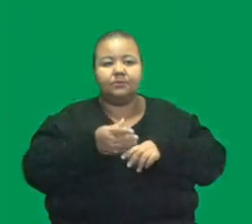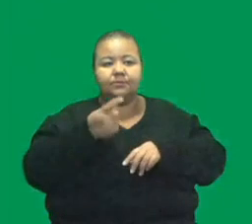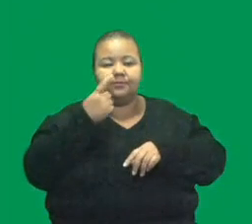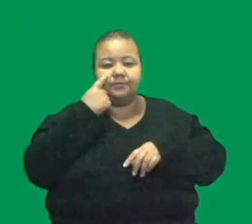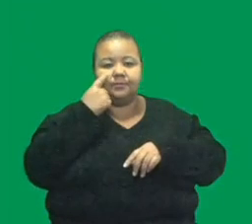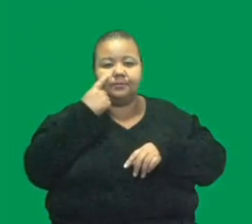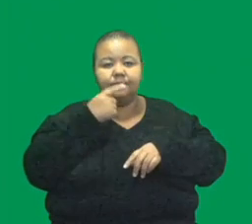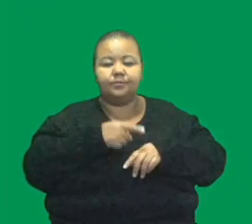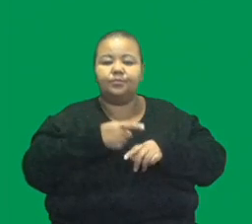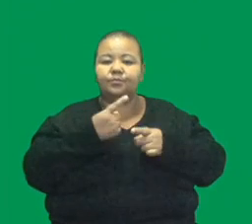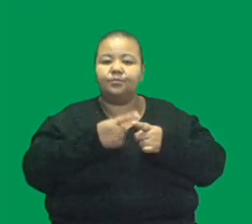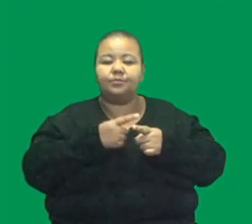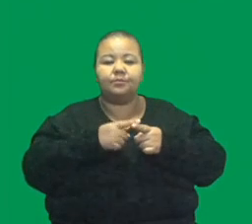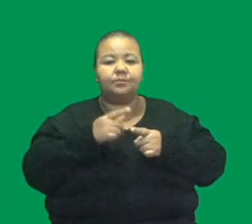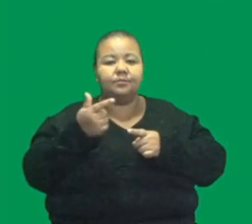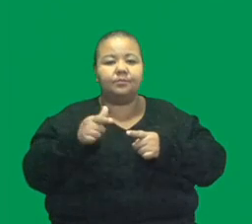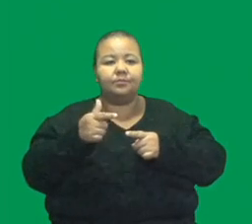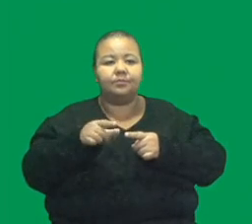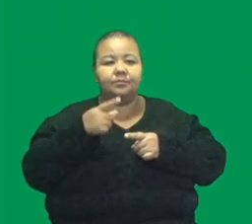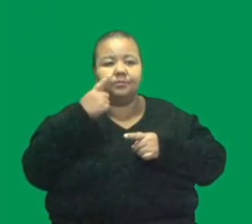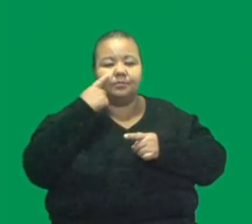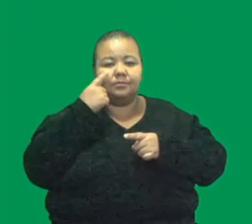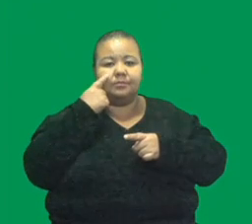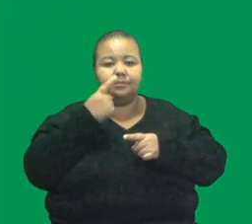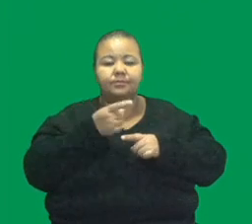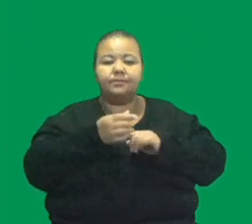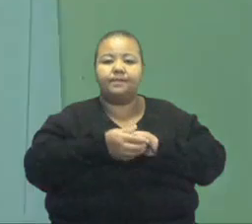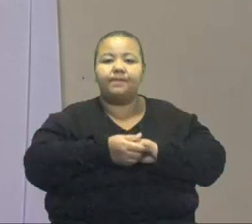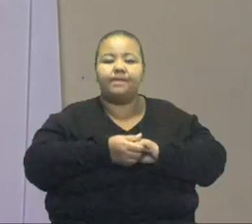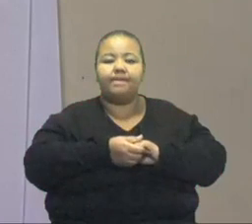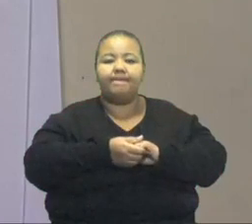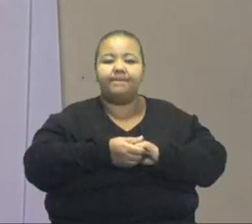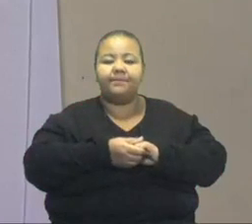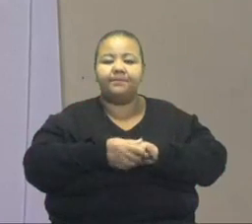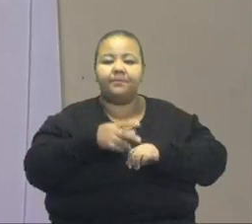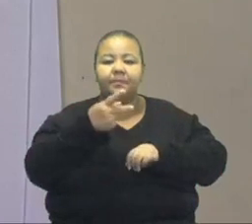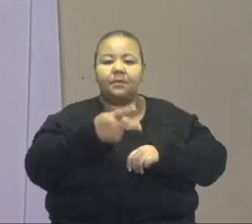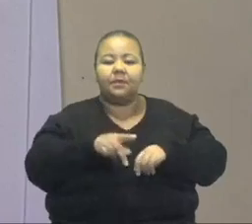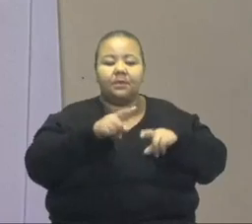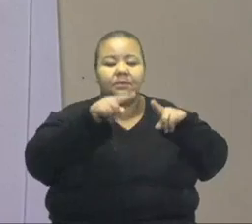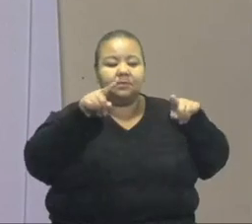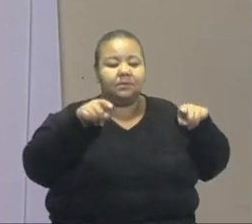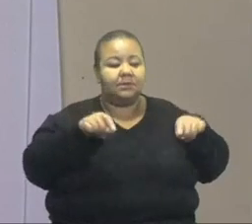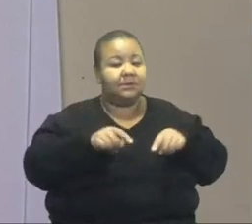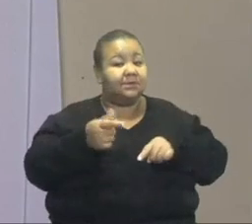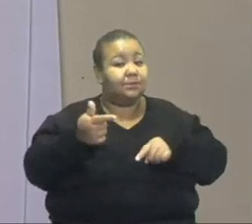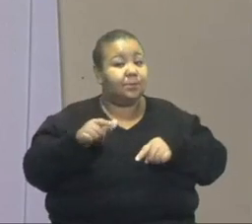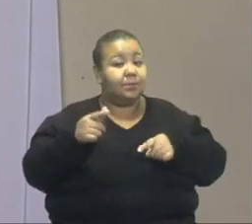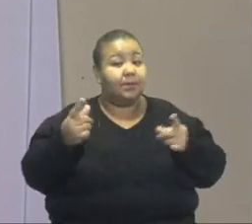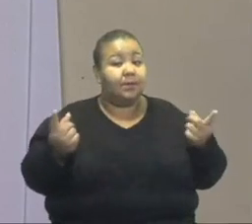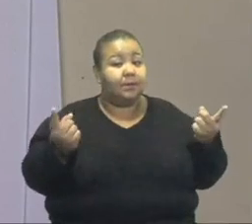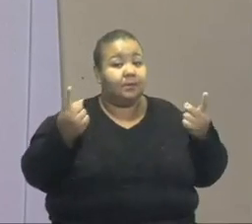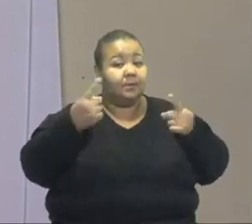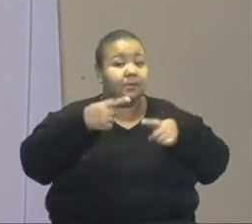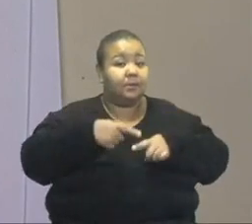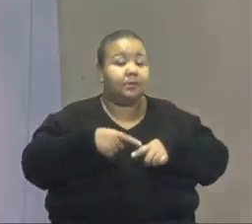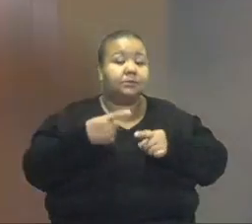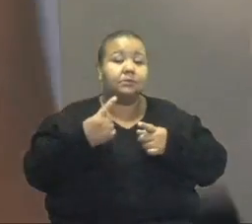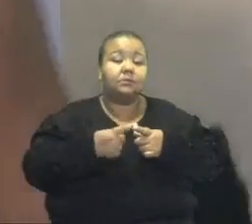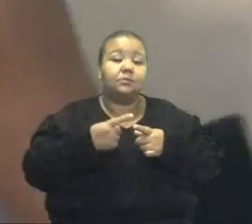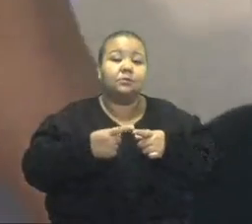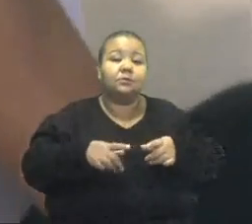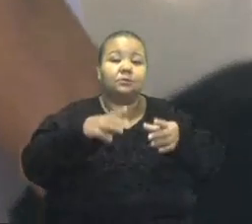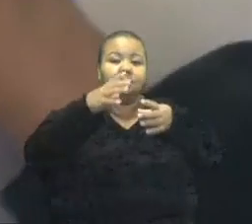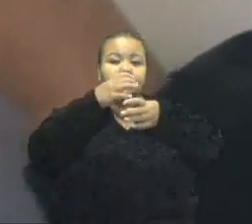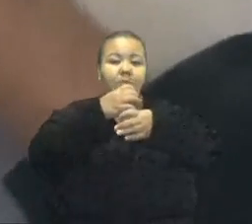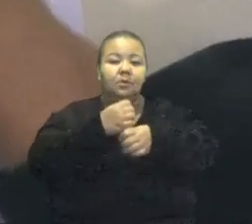Vejamos aqui o porquê ela não tem inversa. Acompanhe na câmera de documentos. Essa matriz ela não vai possuir inversa, porque